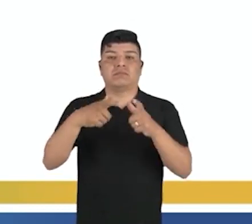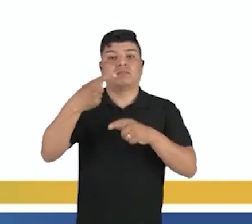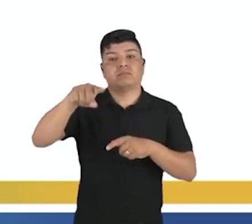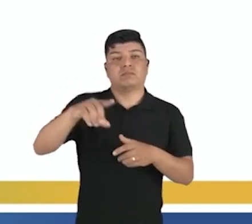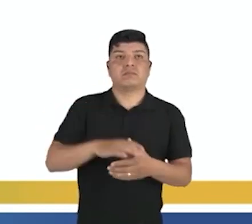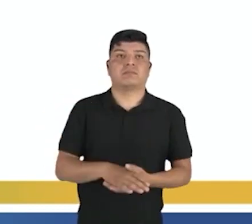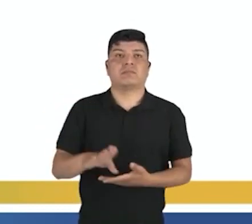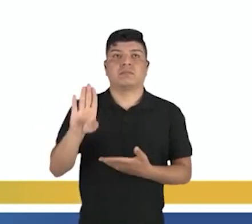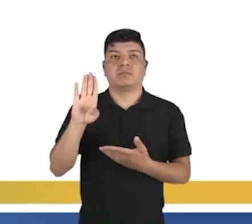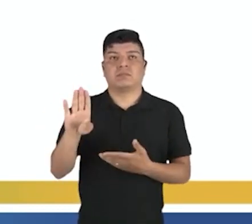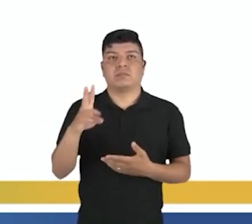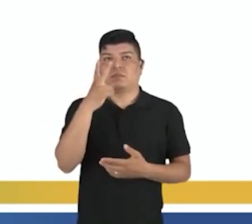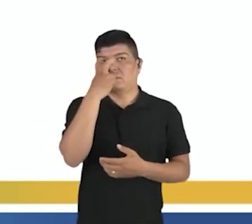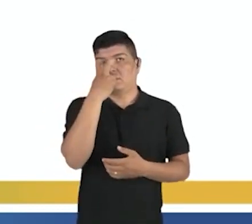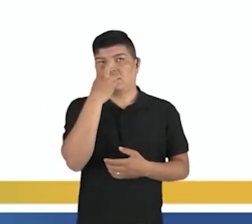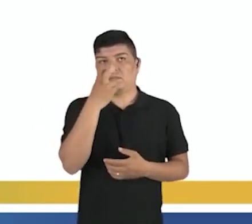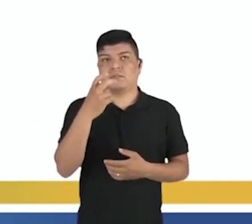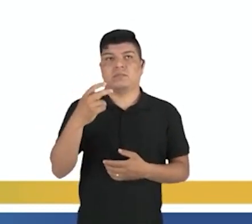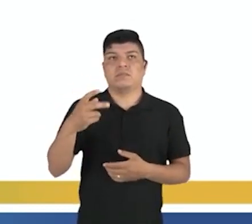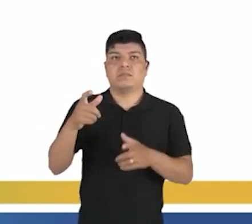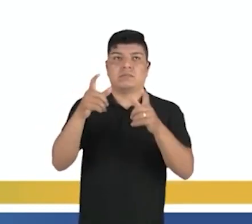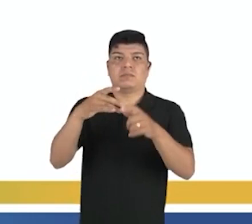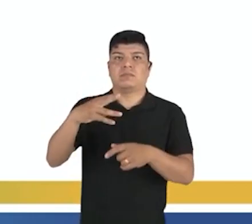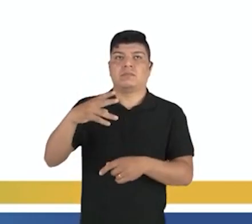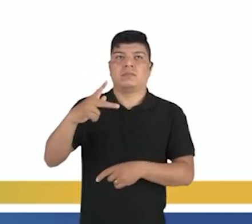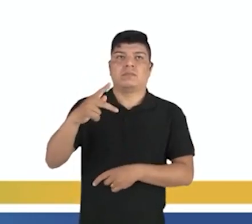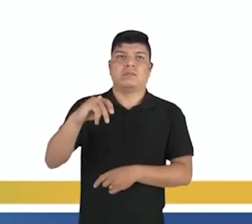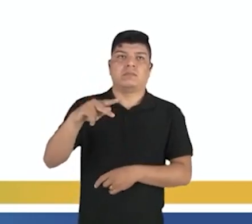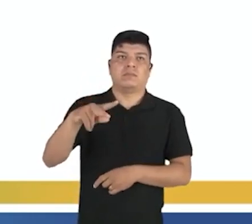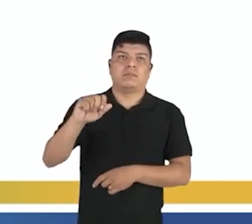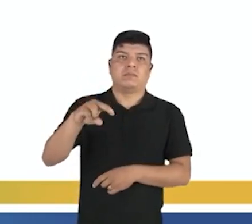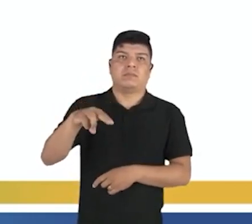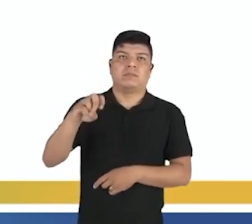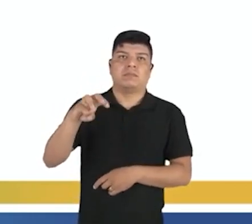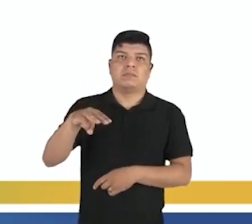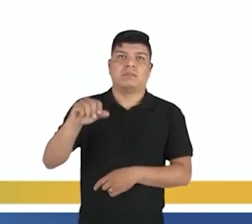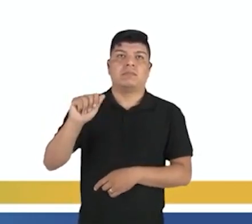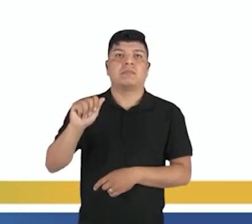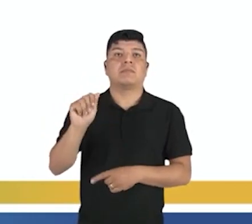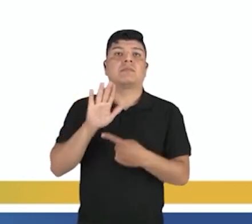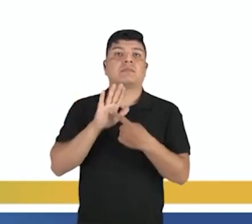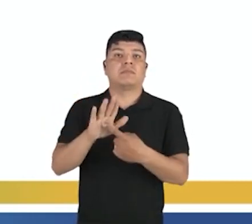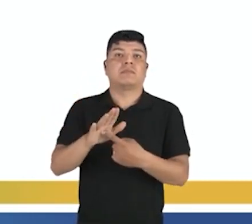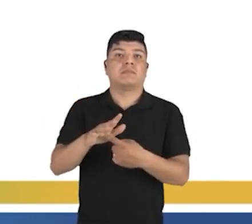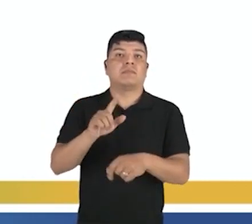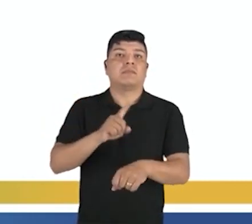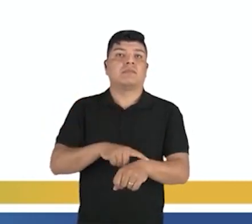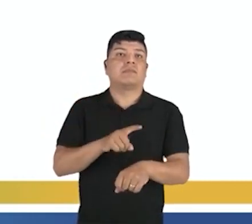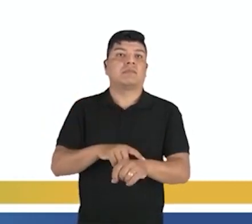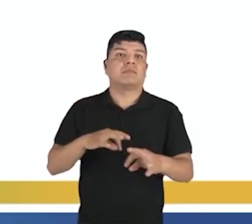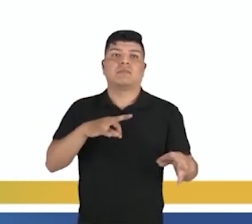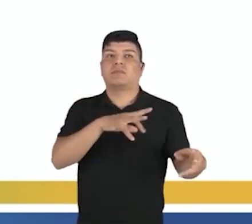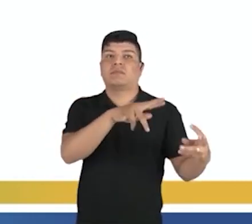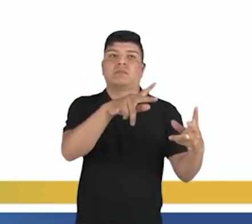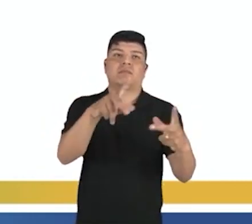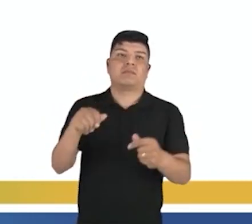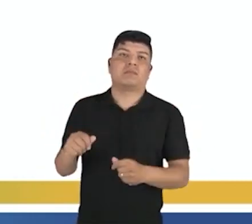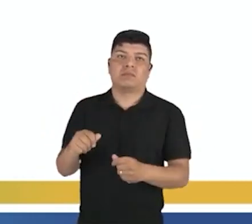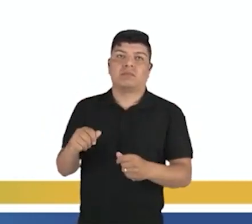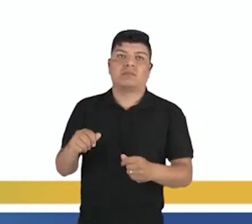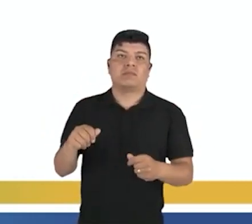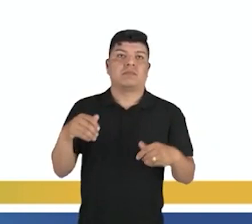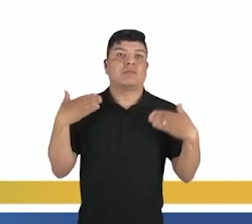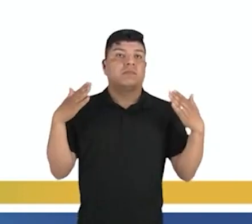onde ir. B. O cego de Ipanema representava naquele momento todas